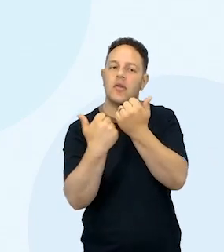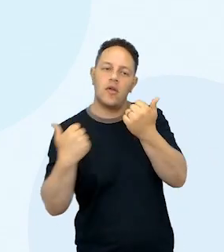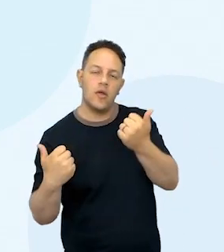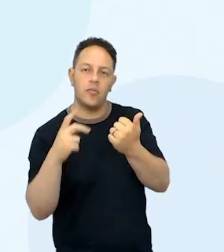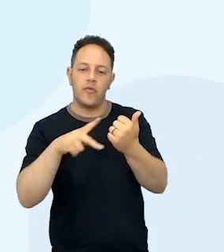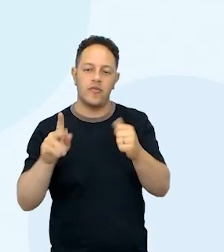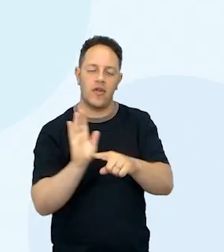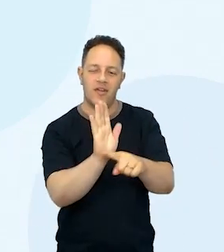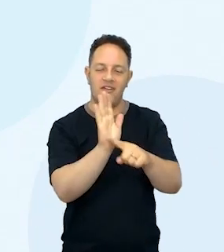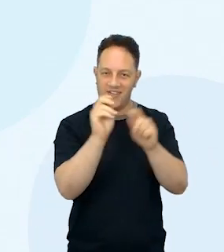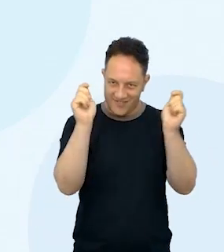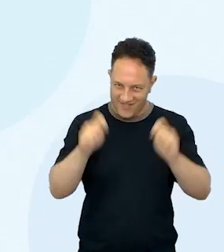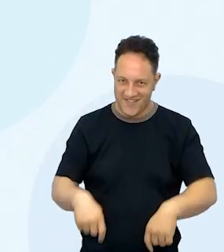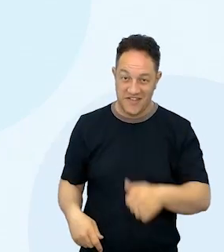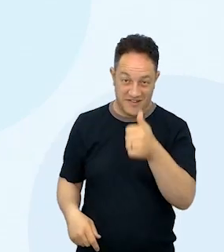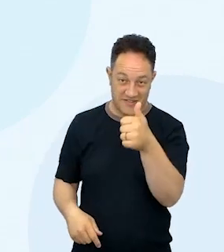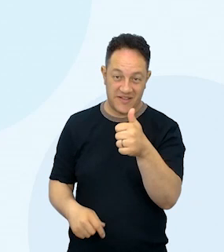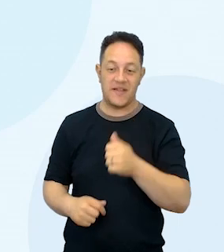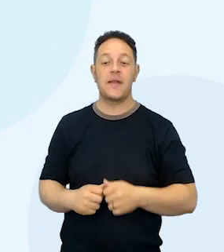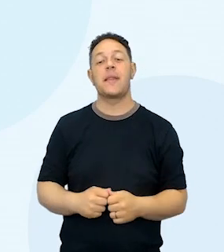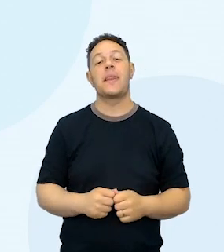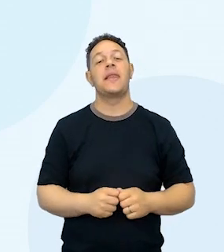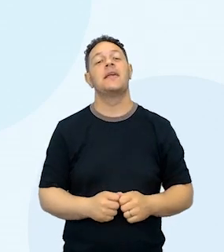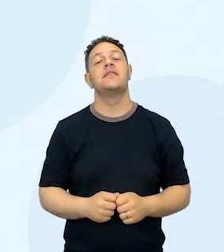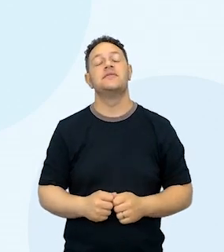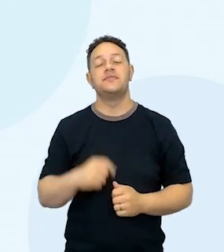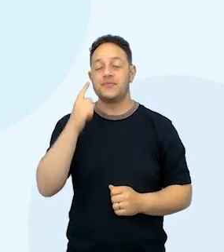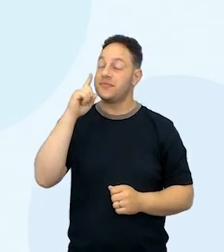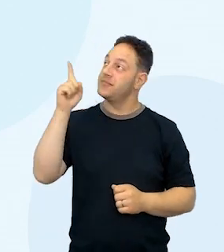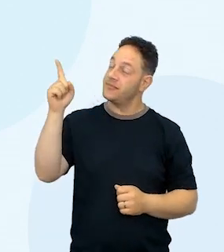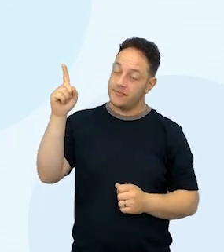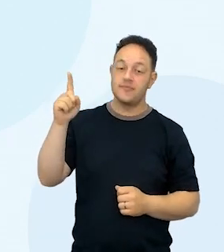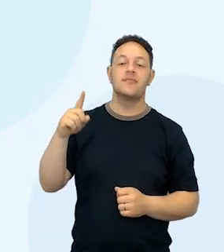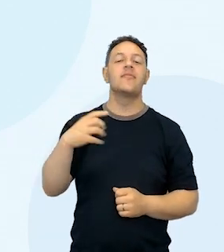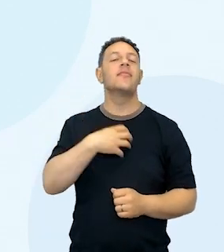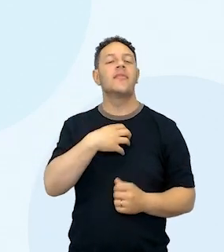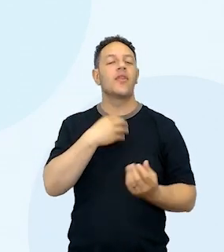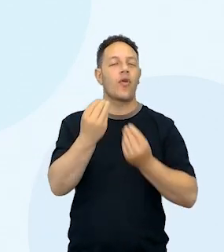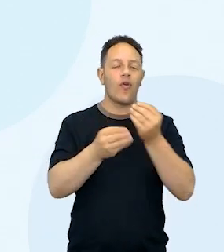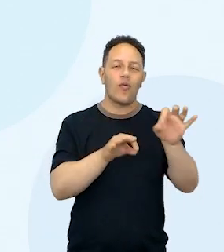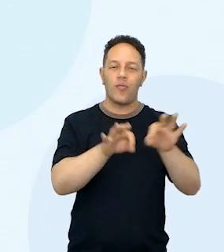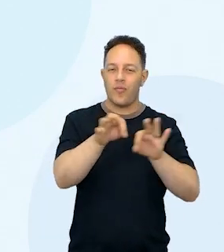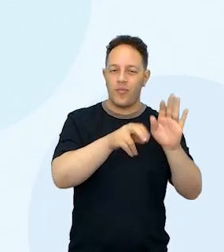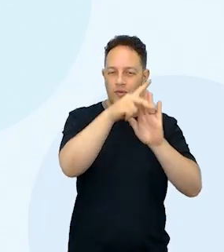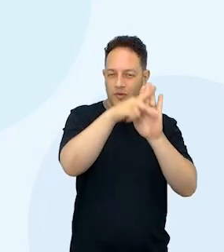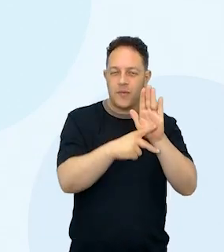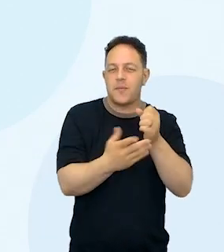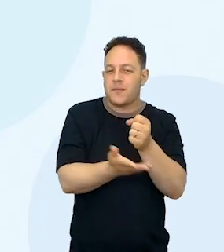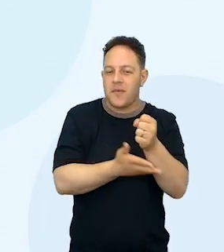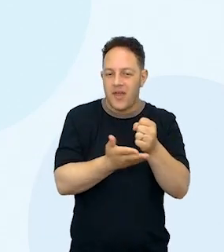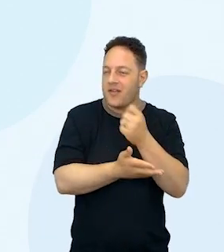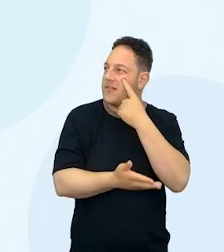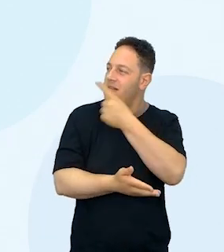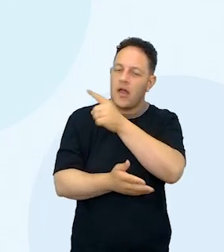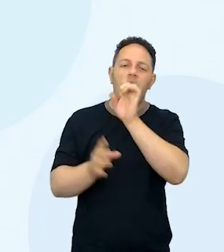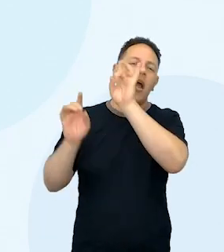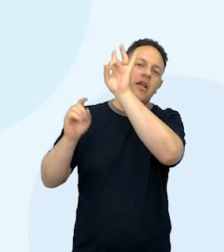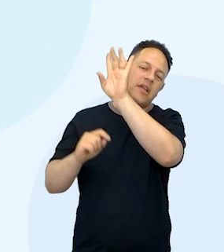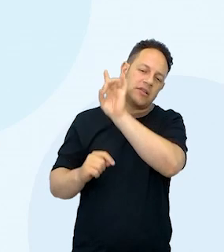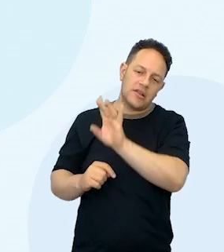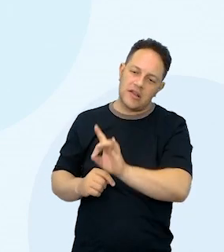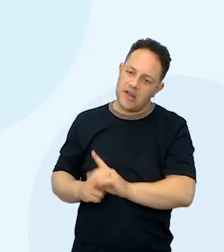vocês nesse processo, tá certo? O modelo de projeto básico é esse aqui, não vou falar de cada